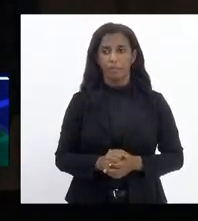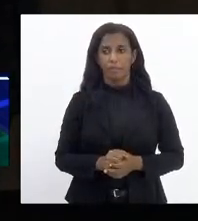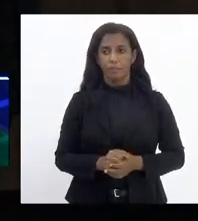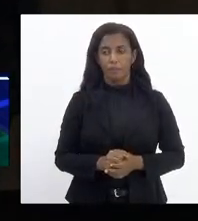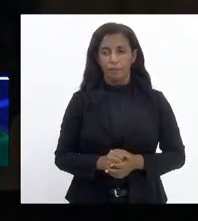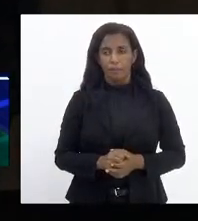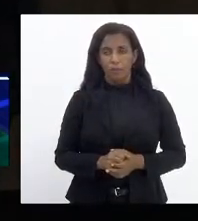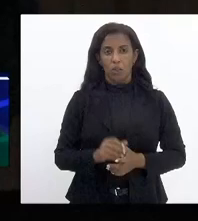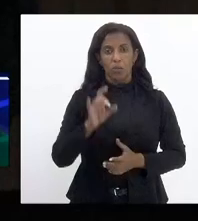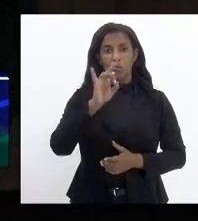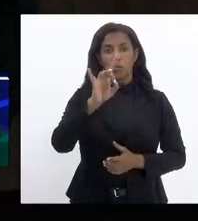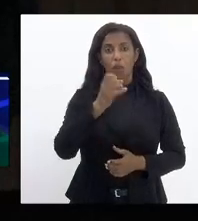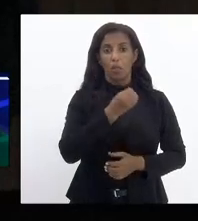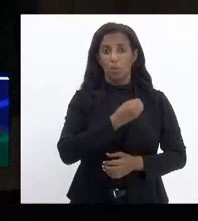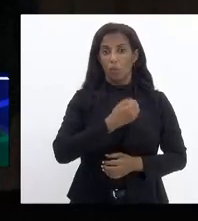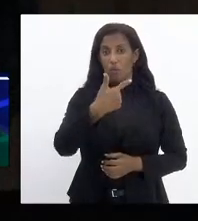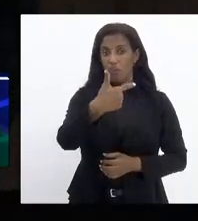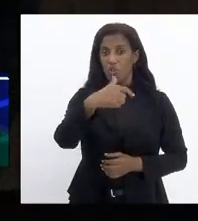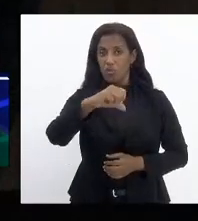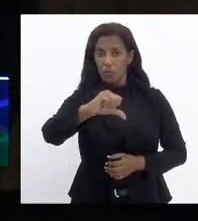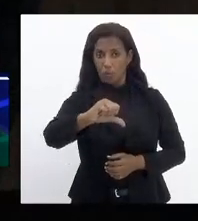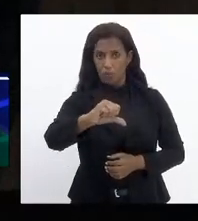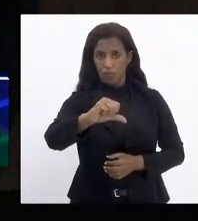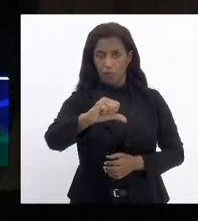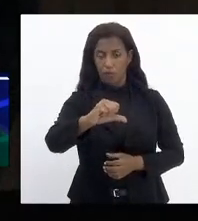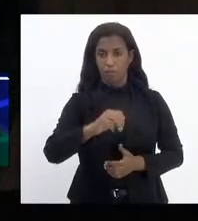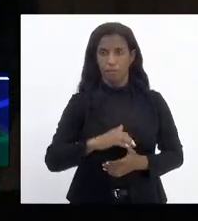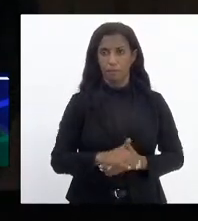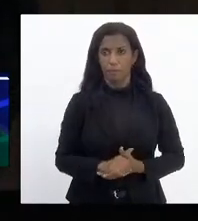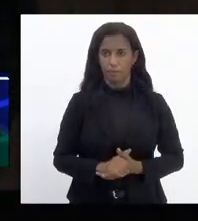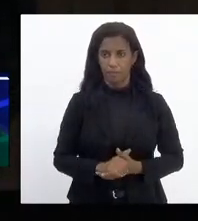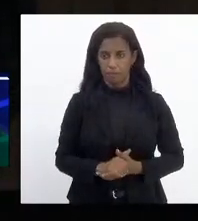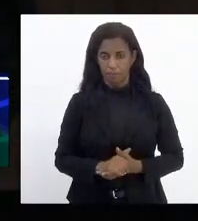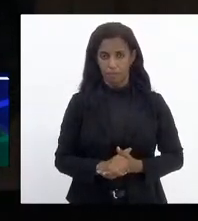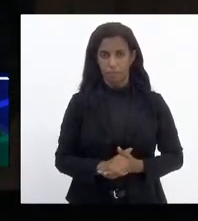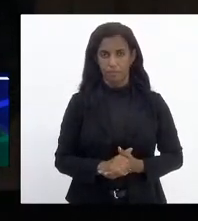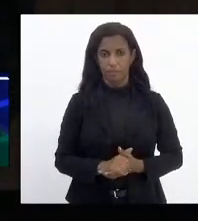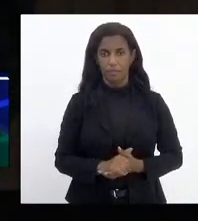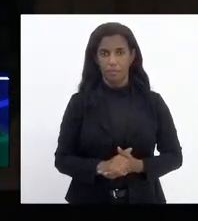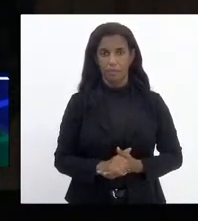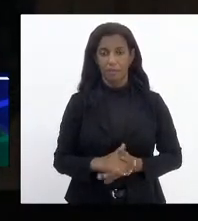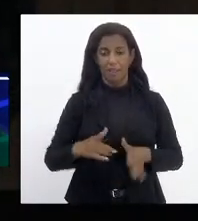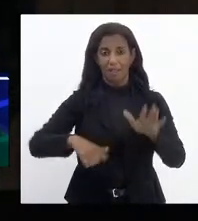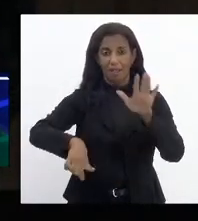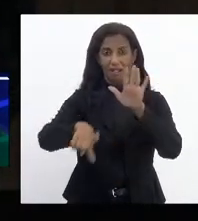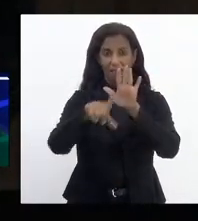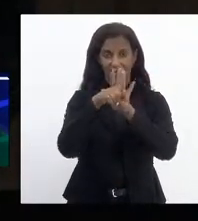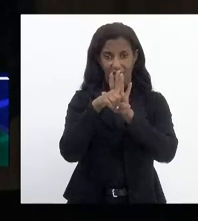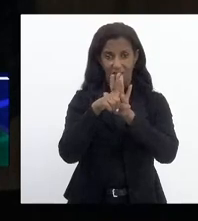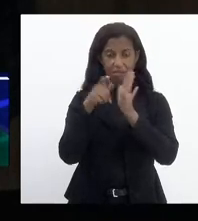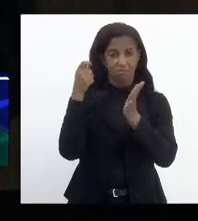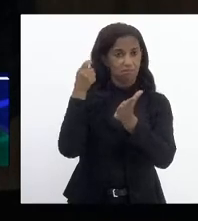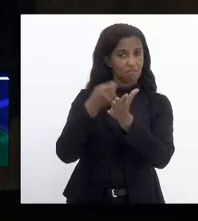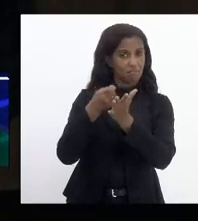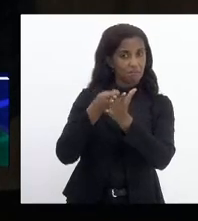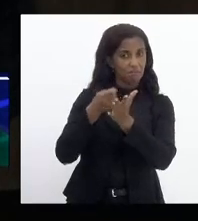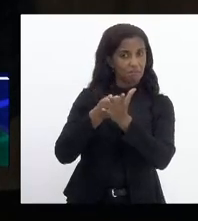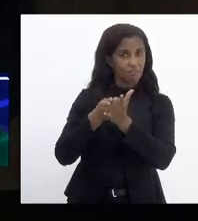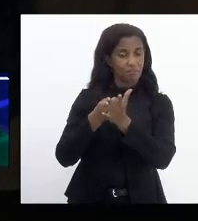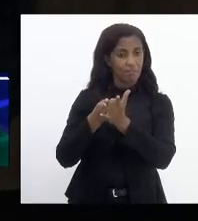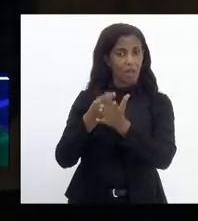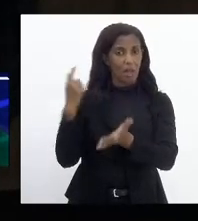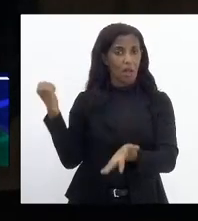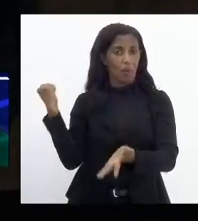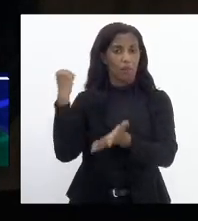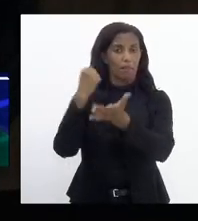que o artigo 29 diz assim, senhor presidente, a efetividade da presente lei estará condicionada à apresentação de estudo de